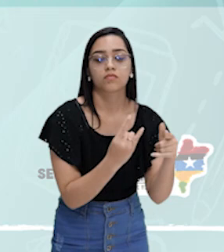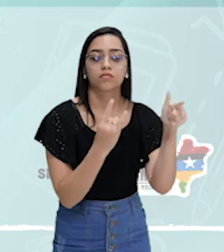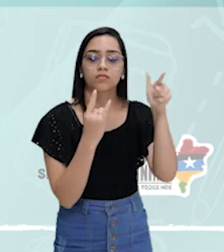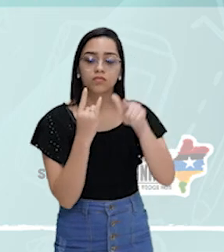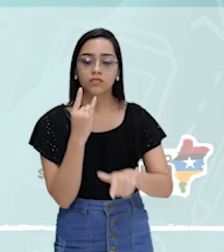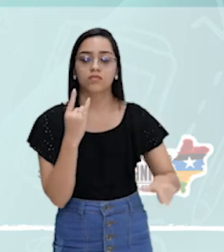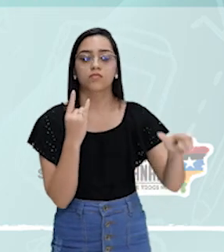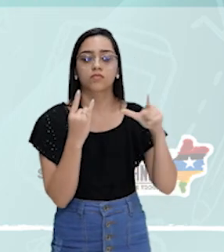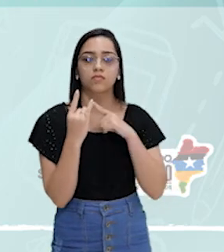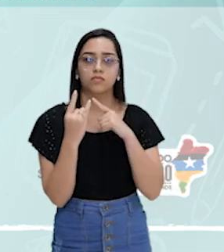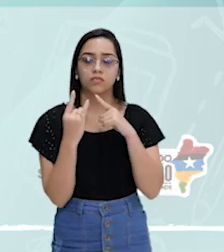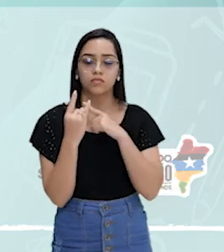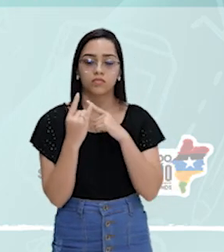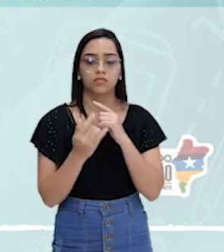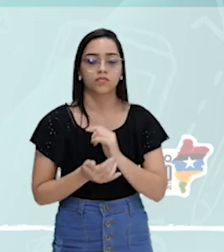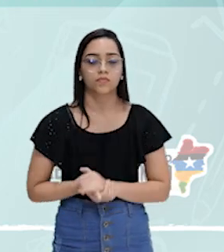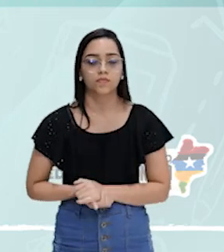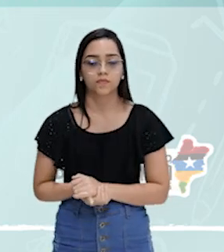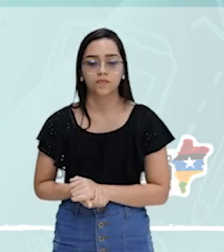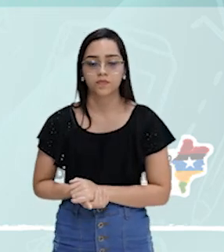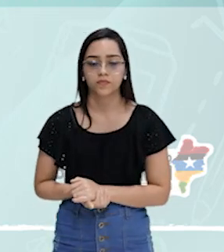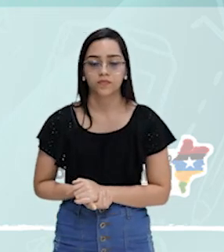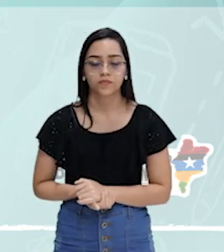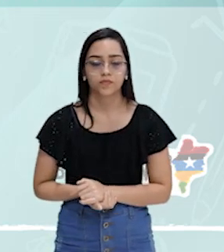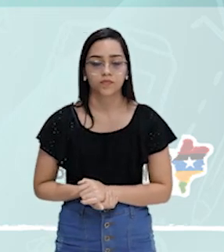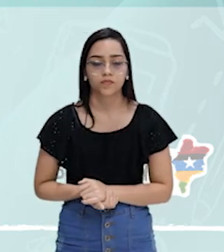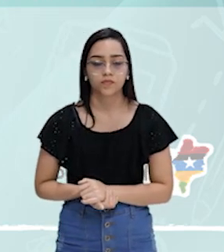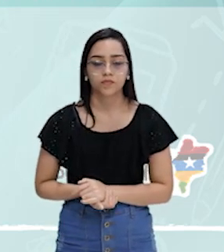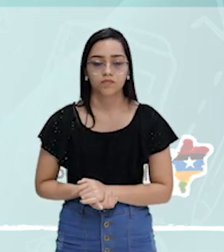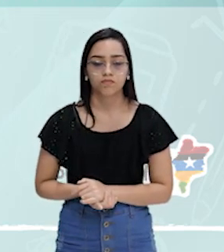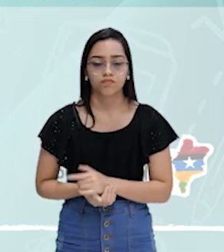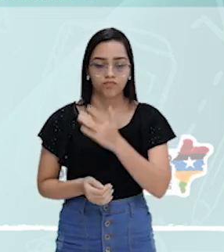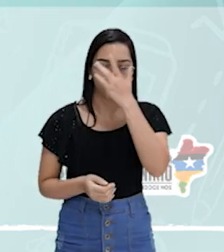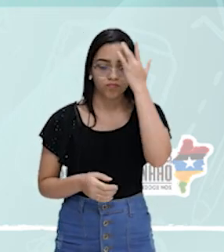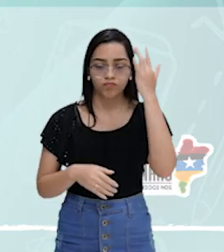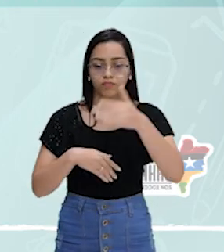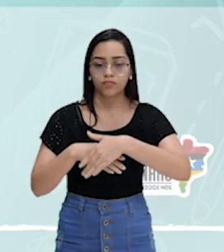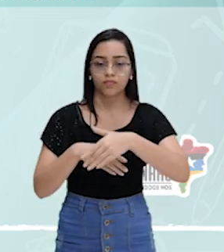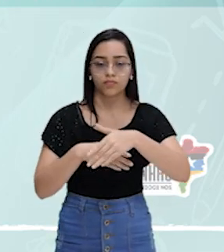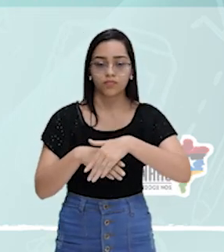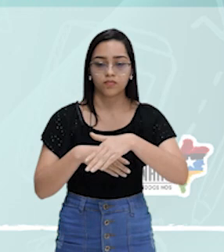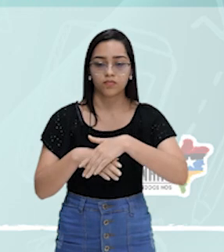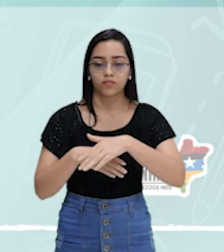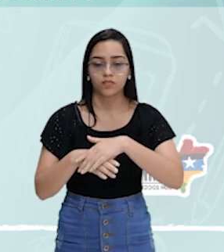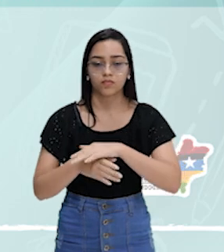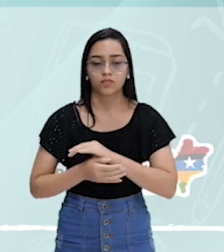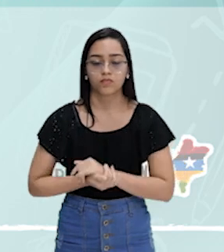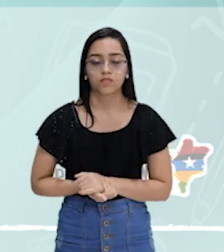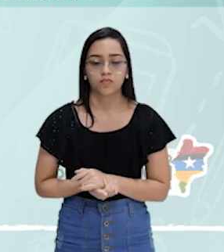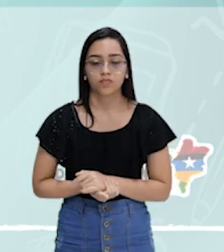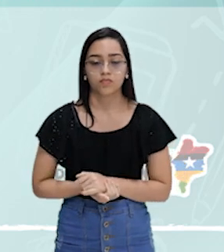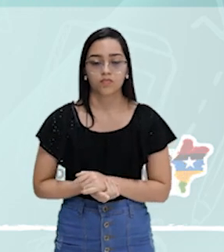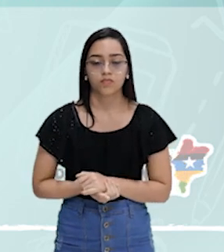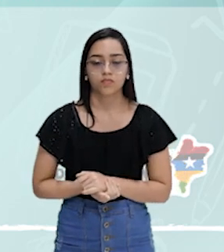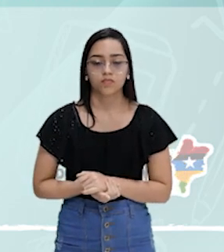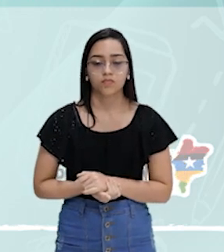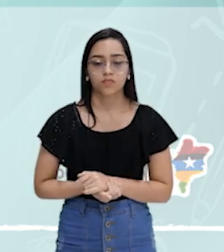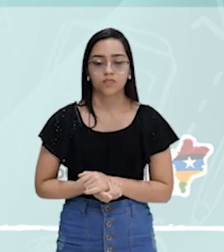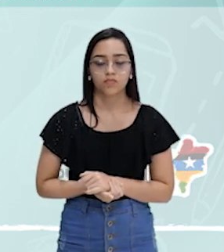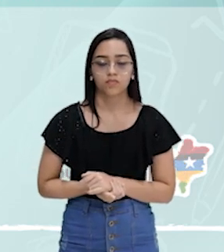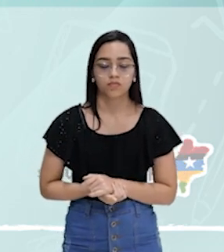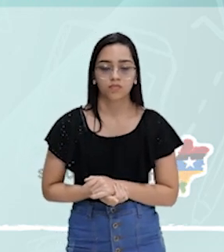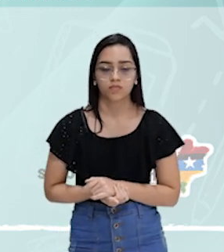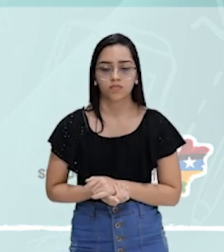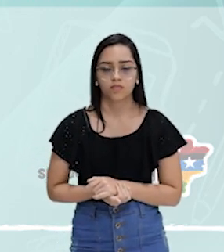novamente aí a questão da colocação pronominal, para se transformarem em jogadoras de futebol sem se levar em conta que a mulher